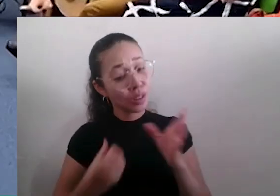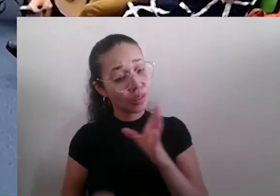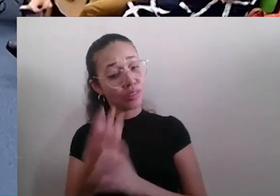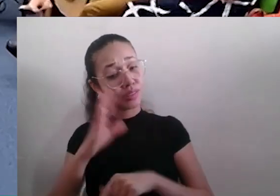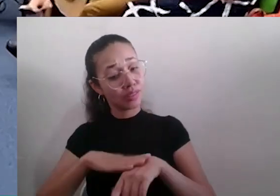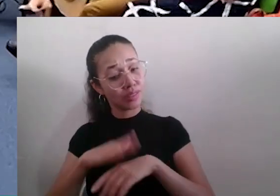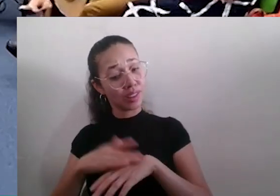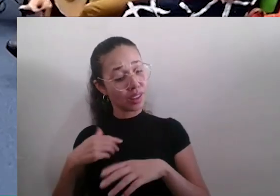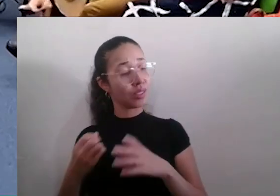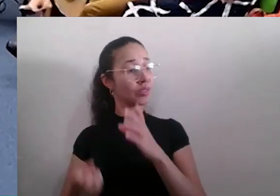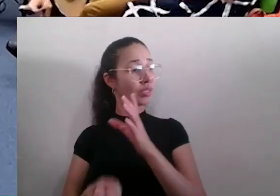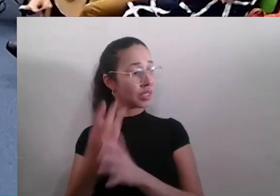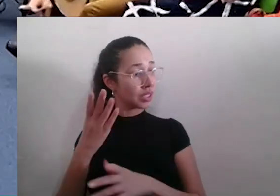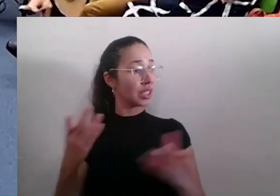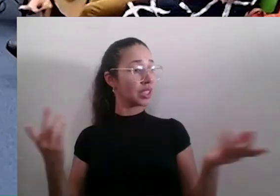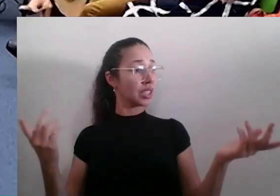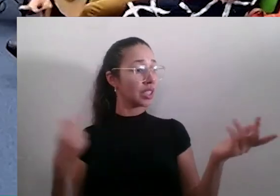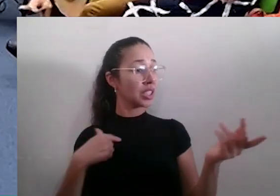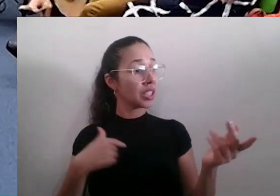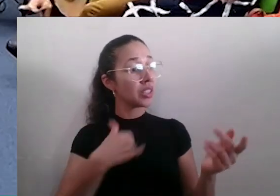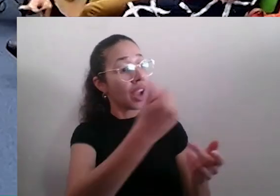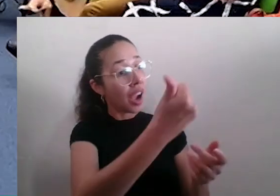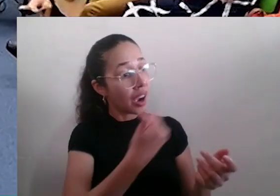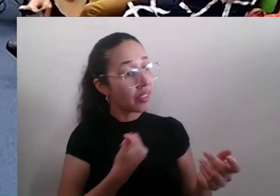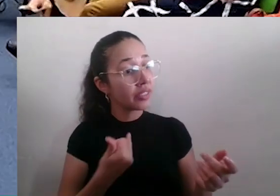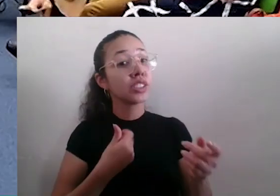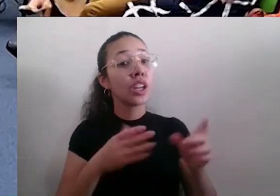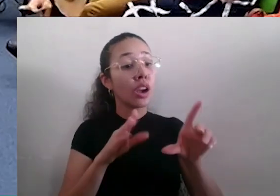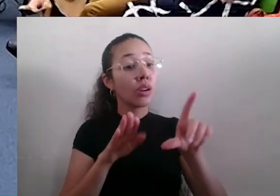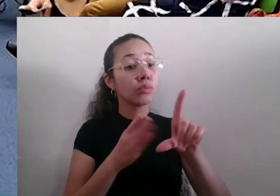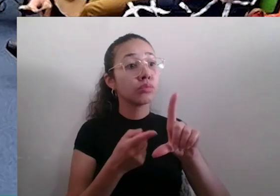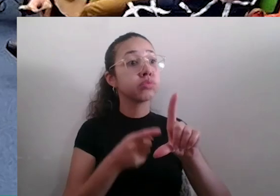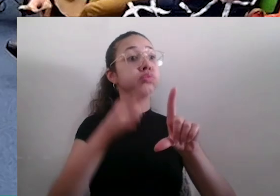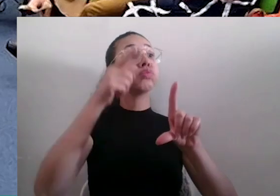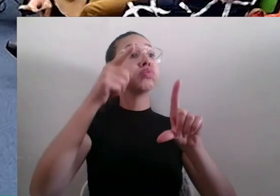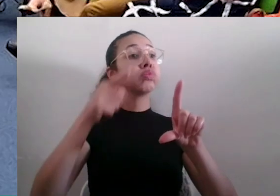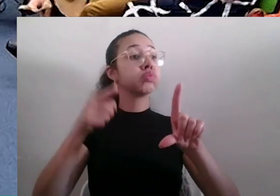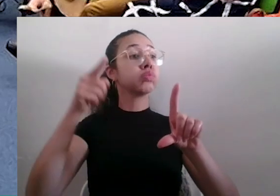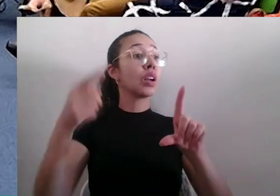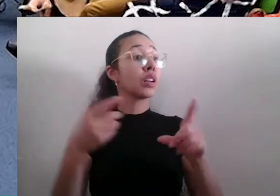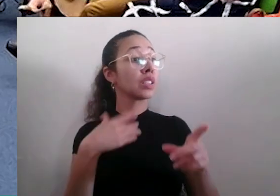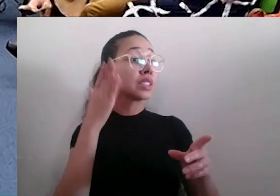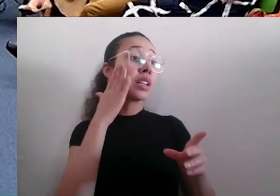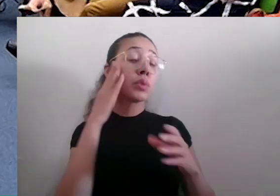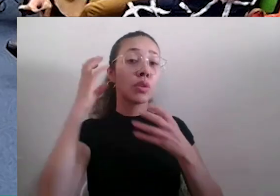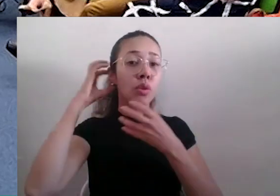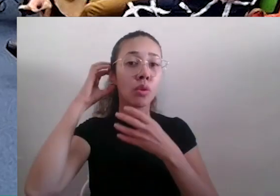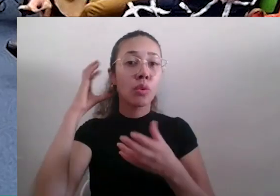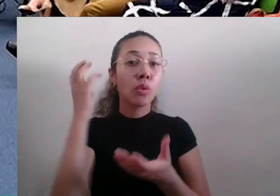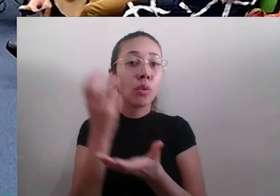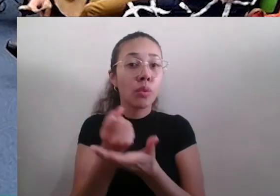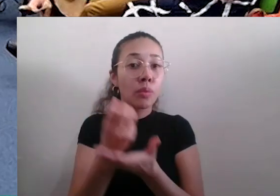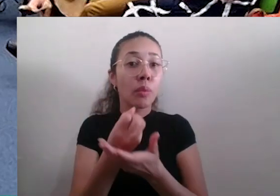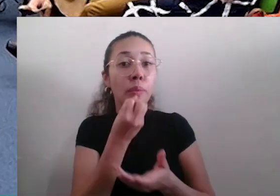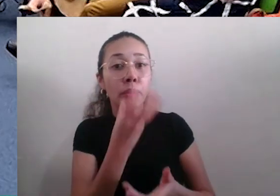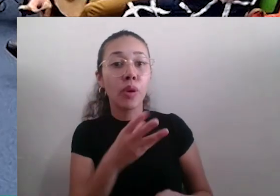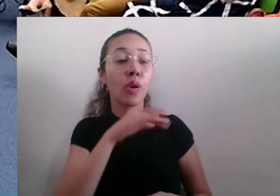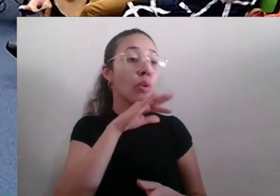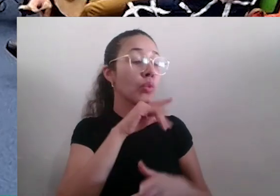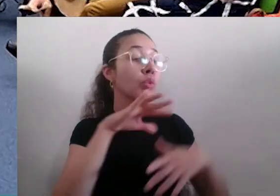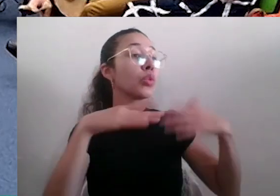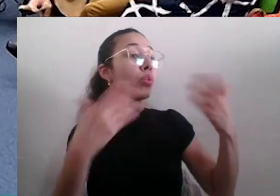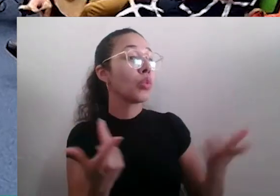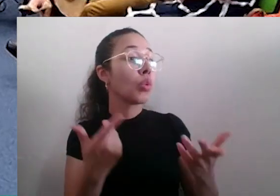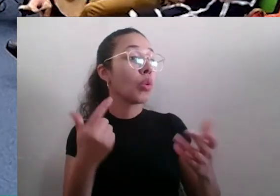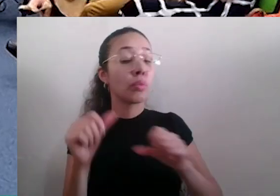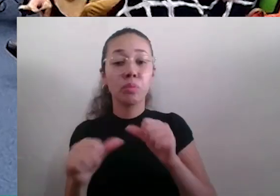produtora que eu tô trabalhando para você é bom para você que eu saiba se podcast foi bom porque se não tiver sido eu eu eu tenho que saber como melhorar